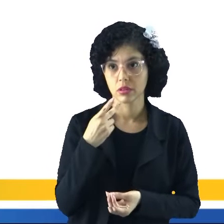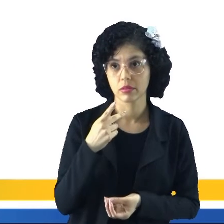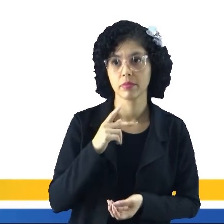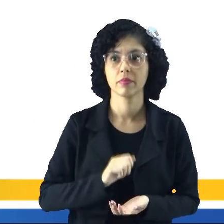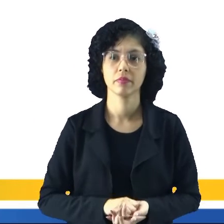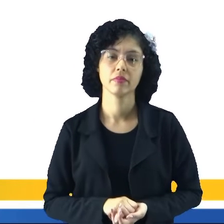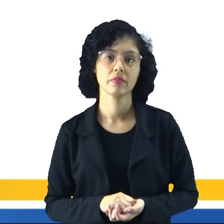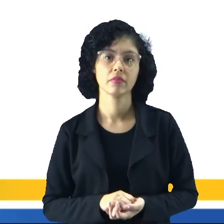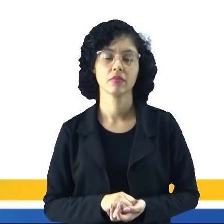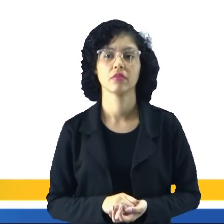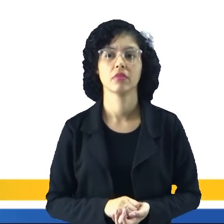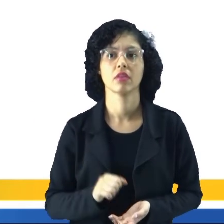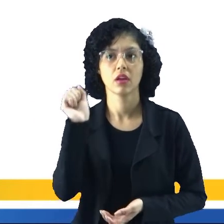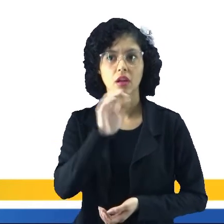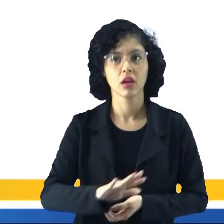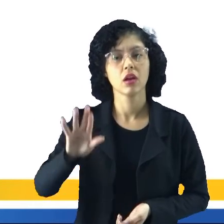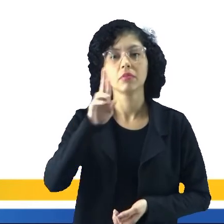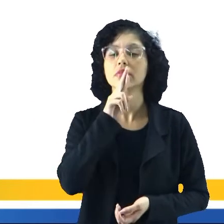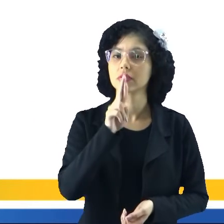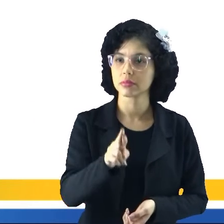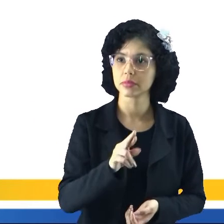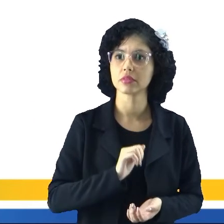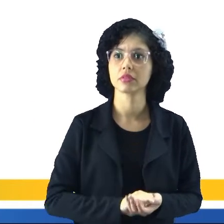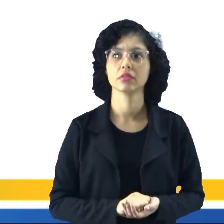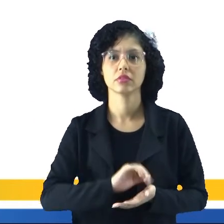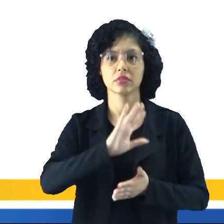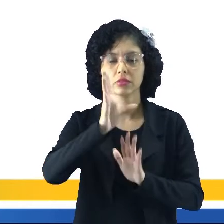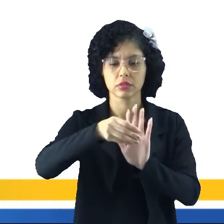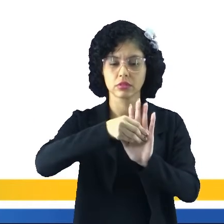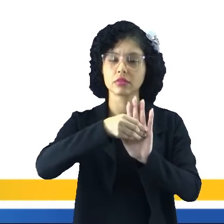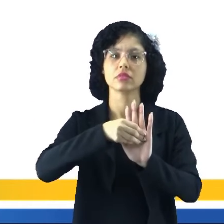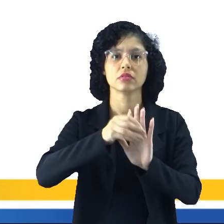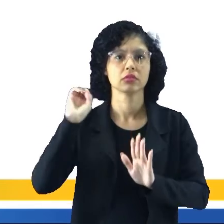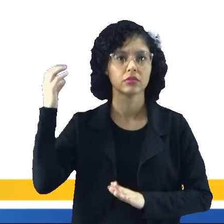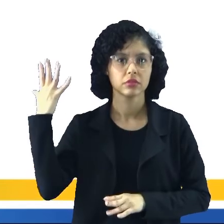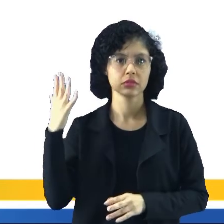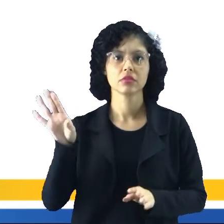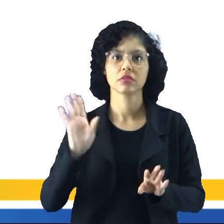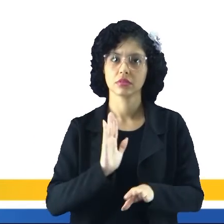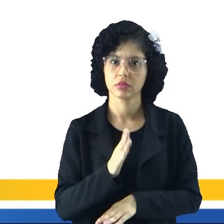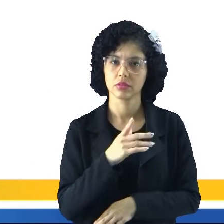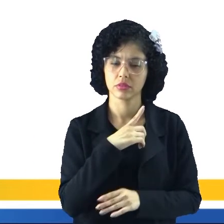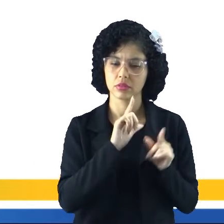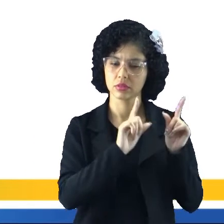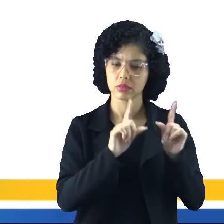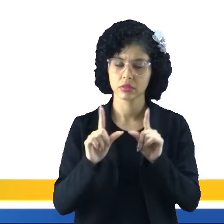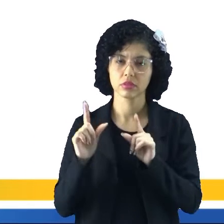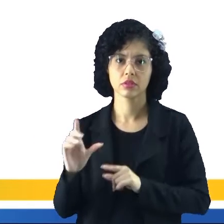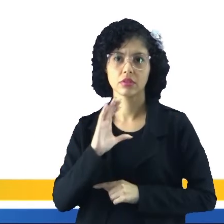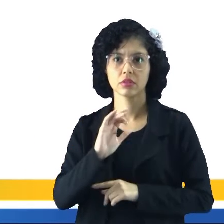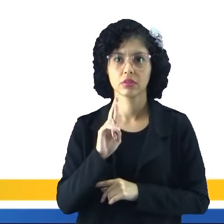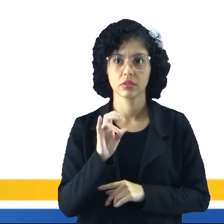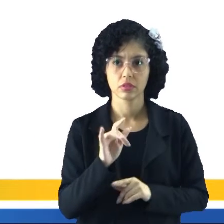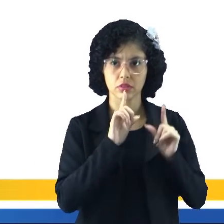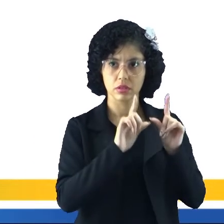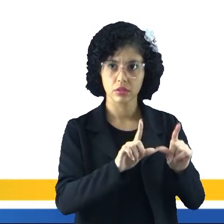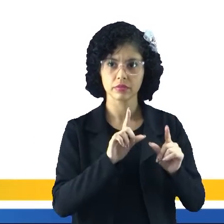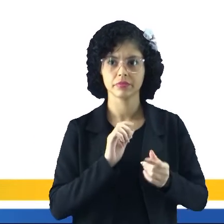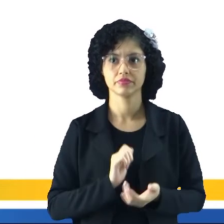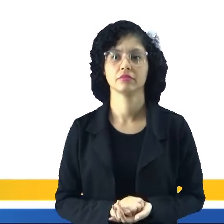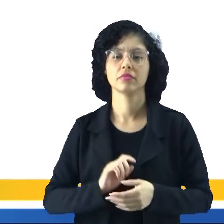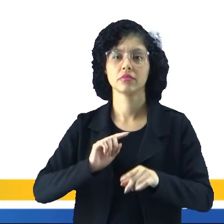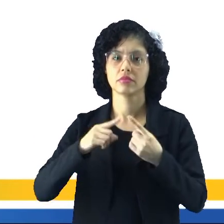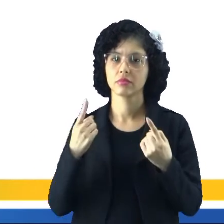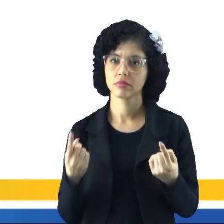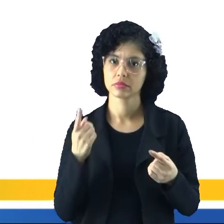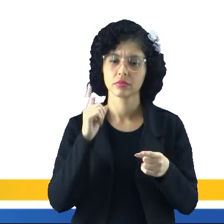pessoal. Geralmente as respostas, elas colocam situações que aconteceram dentro da tirinha, da charge, né, nesse caso aqui. Mas